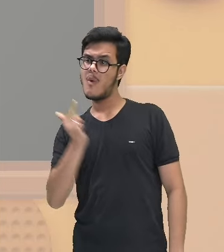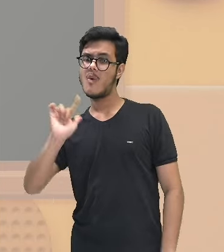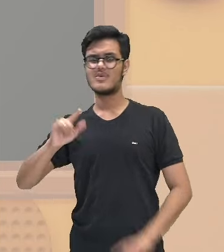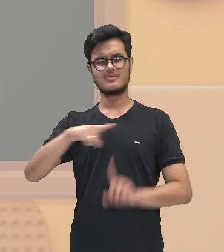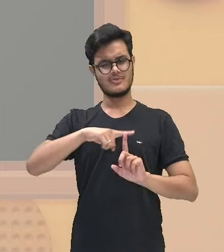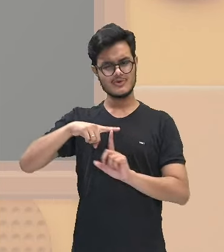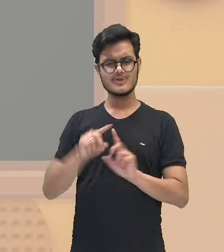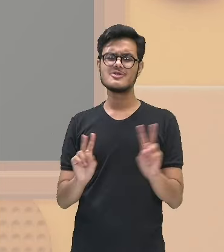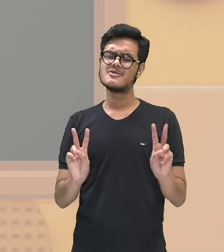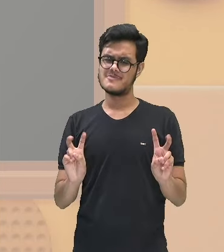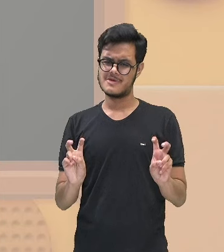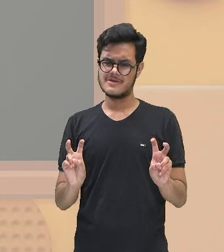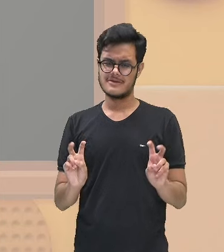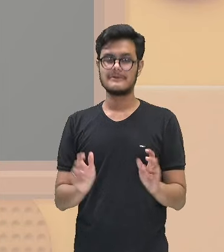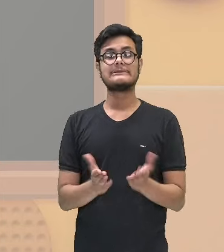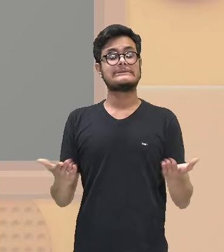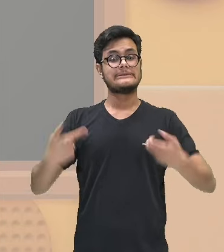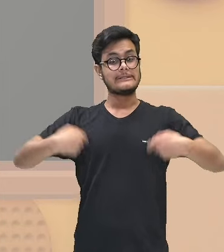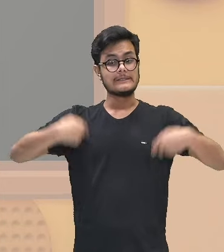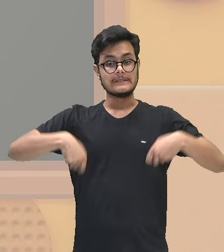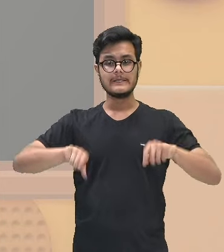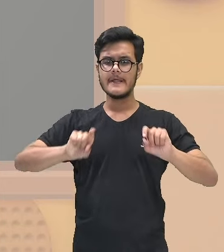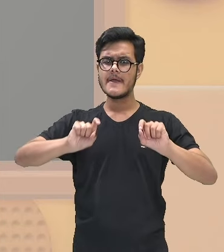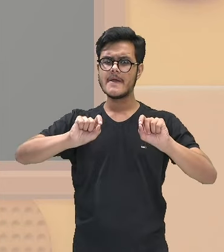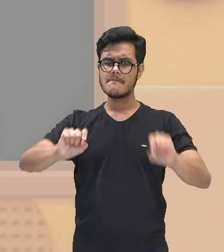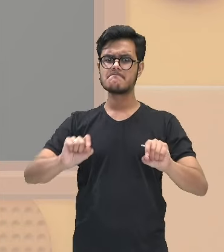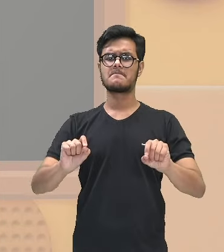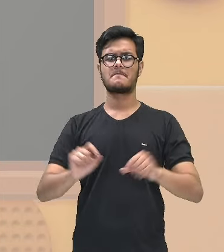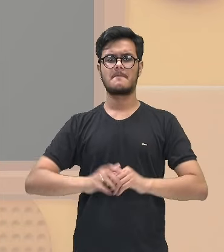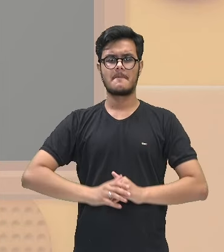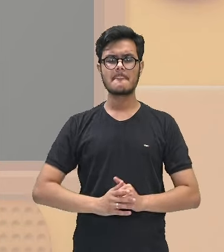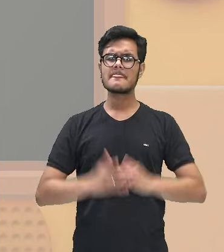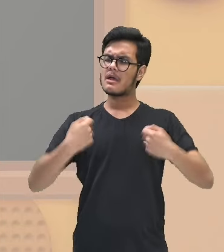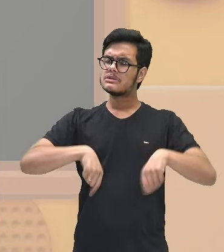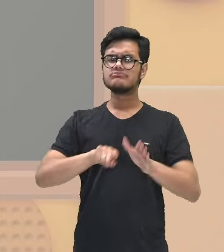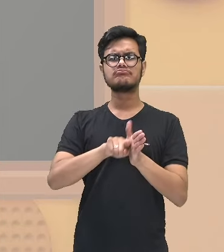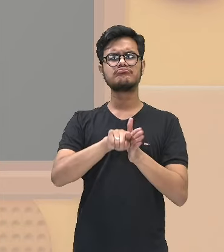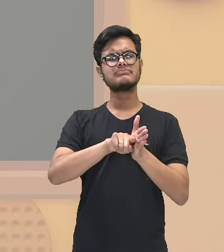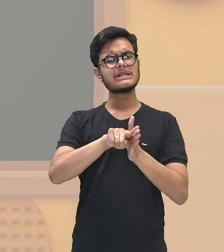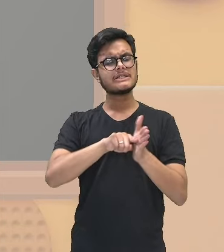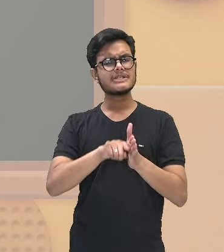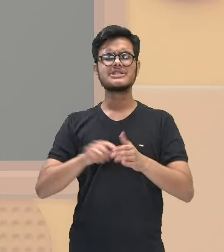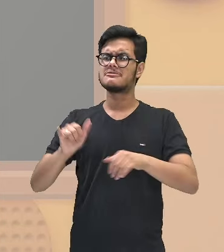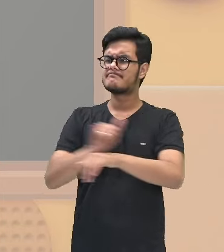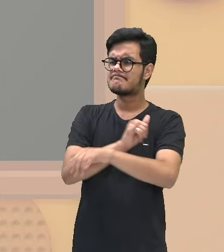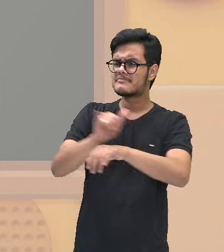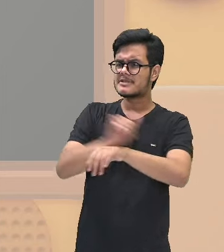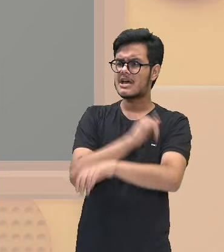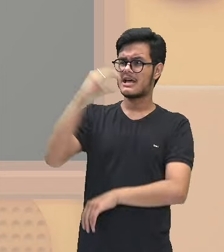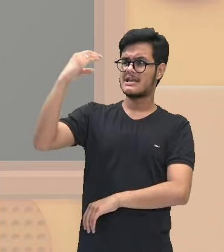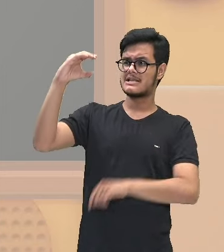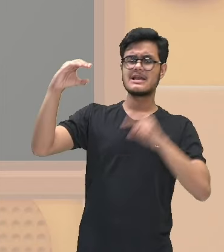é necessário ali haver, né, uma certa pesquisa, né, uma